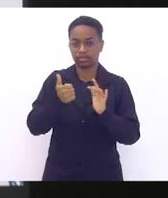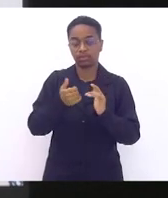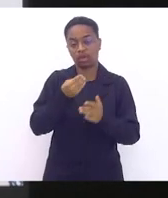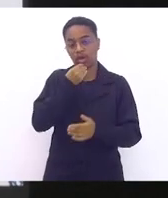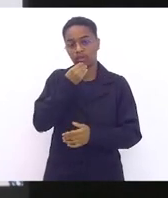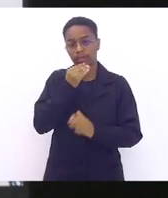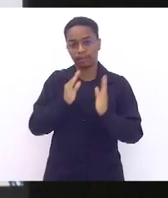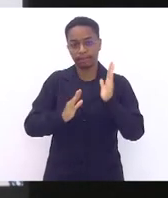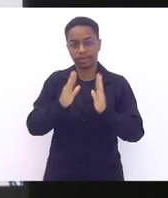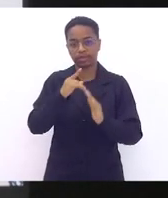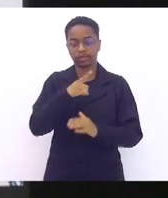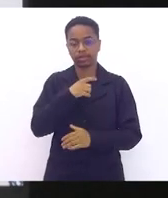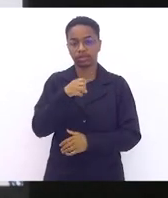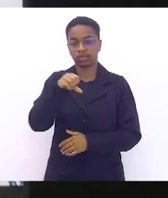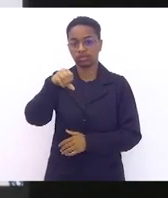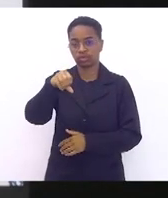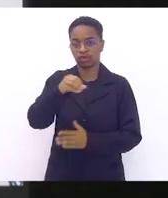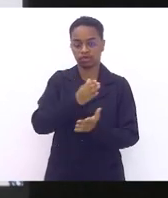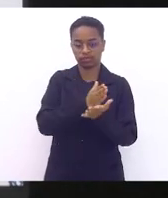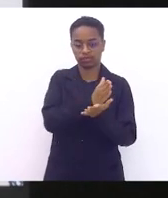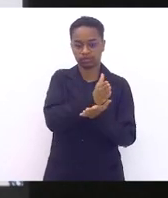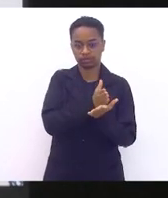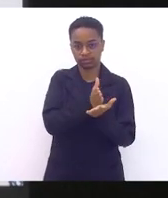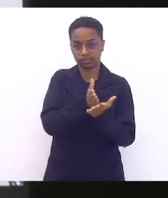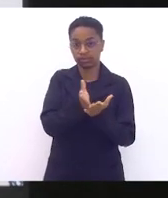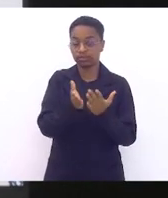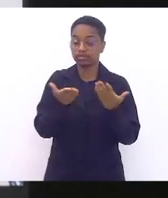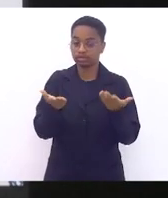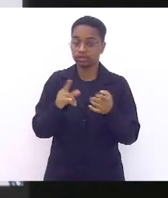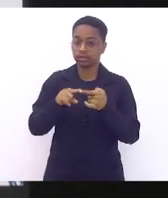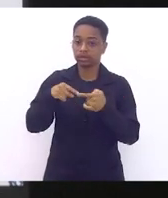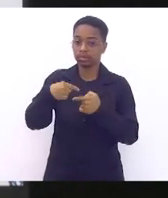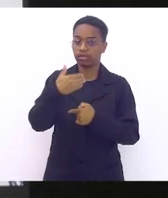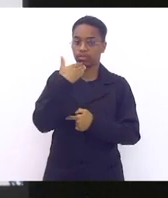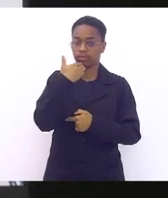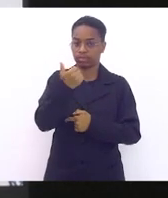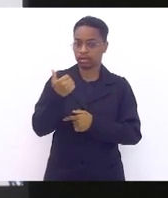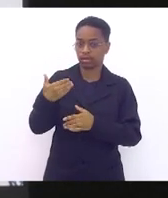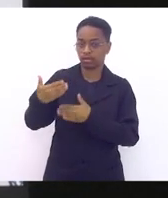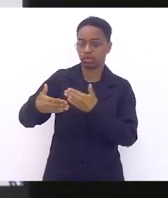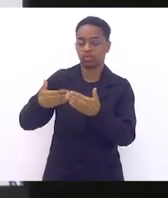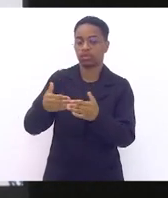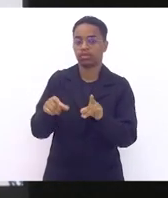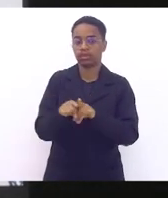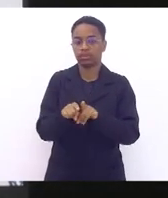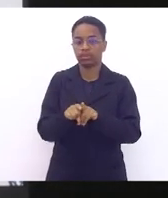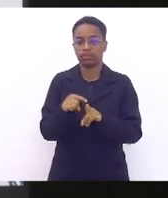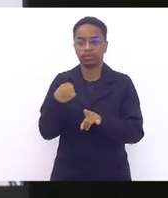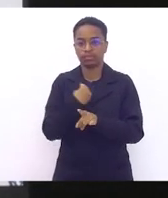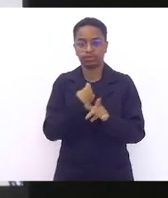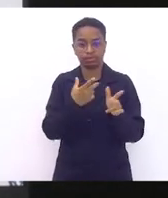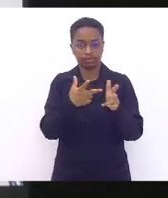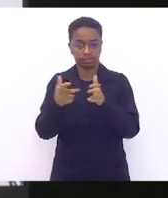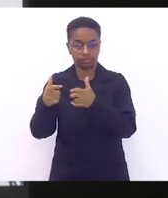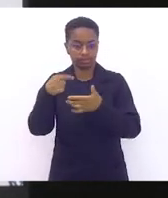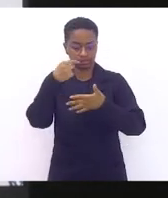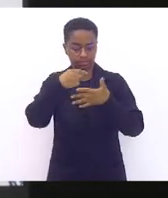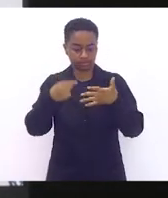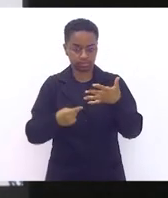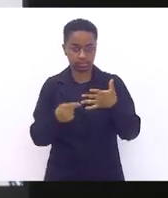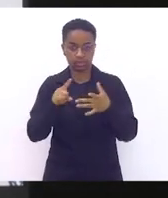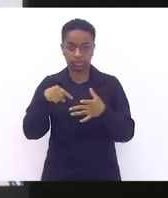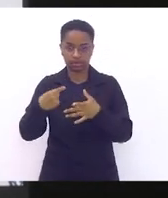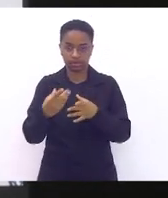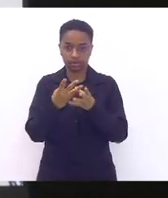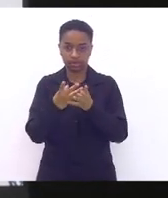tínhamos 9 eixos, na verdade. Né? E depois a gente melhorou, fomos reconsiderando alguns pontos, eles foram se unindo, e nós chegamos